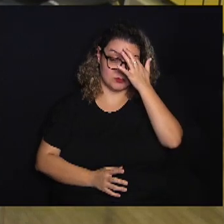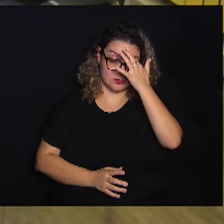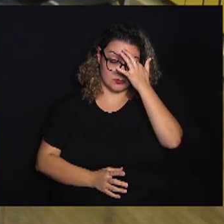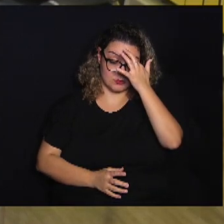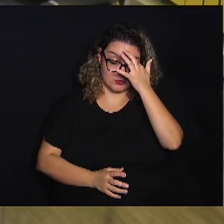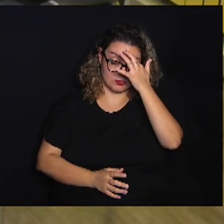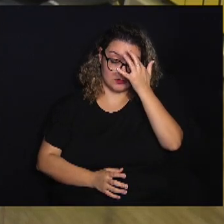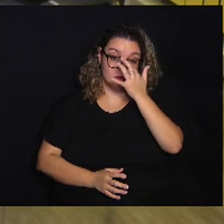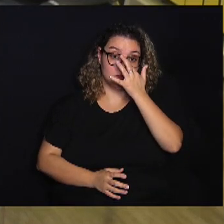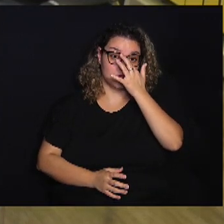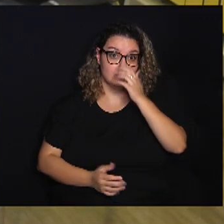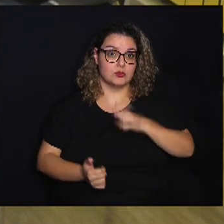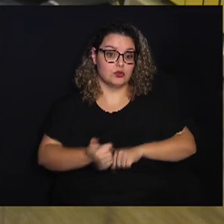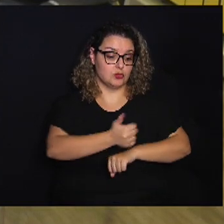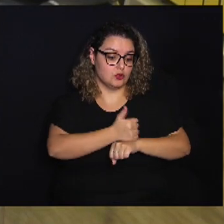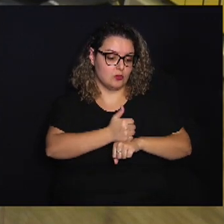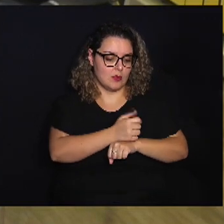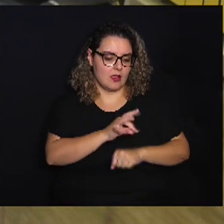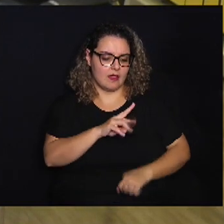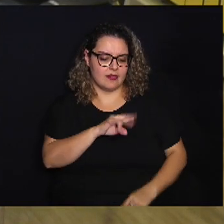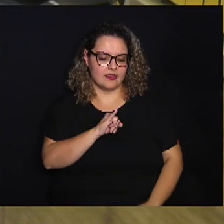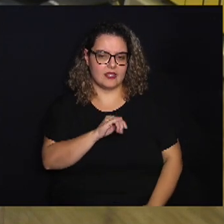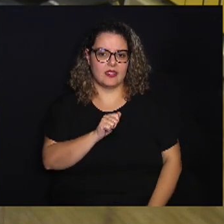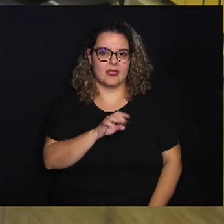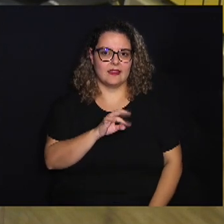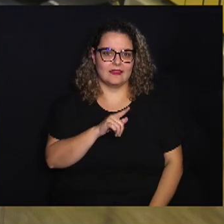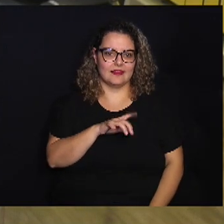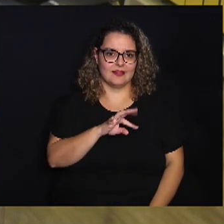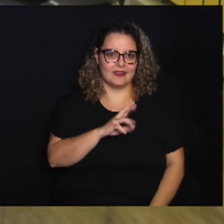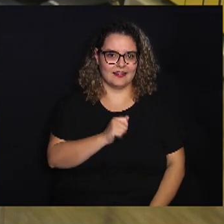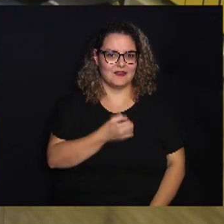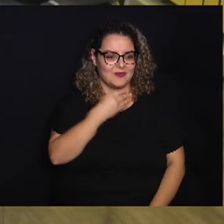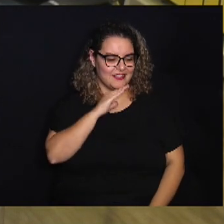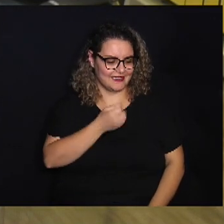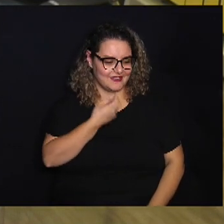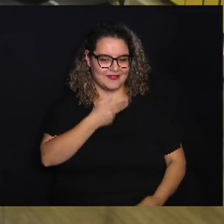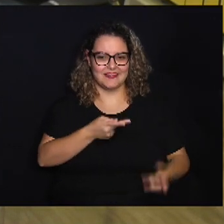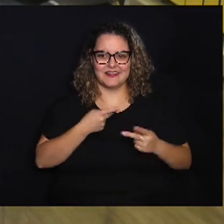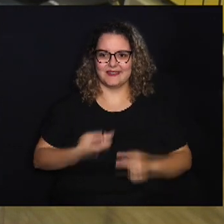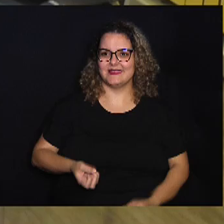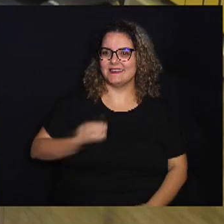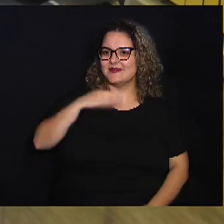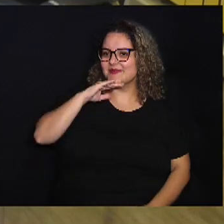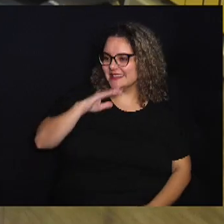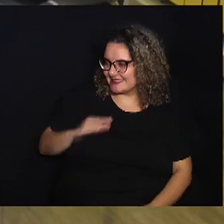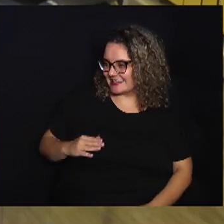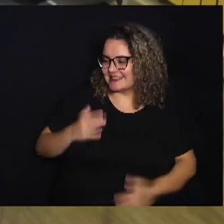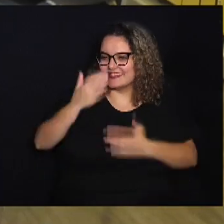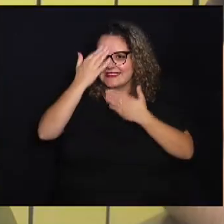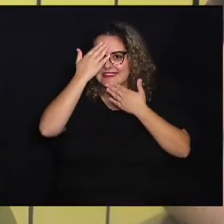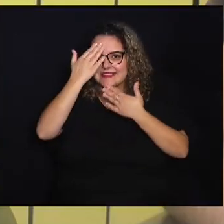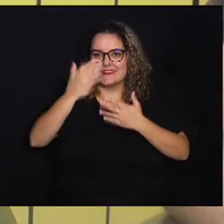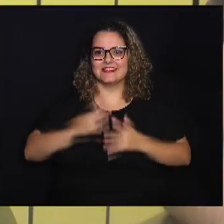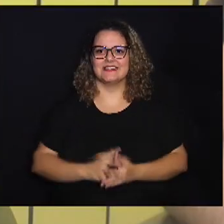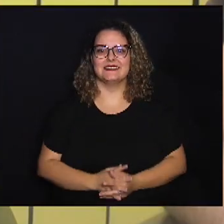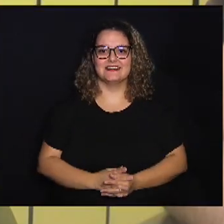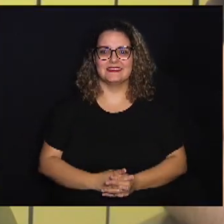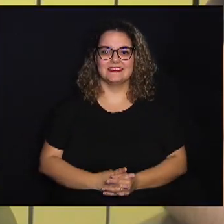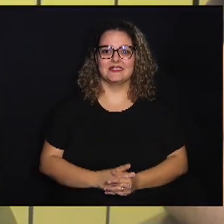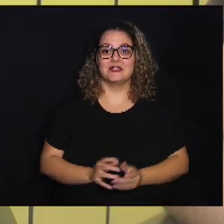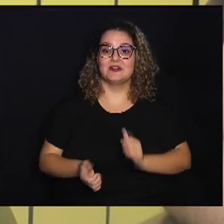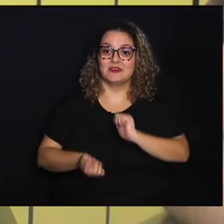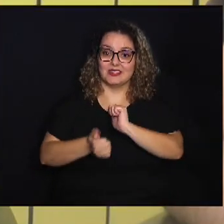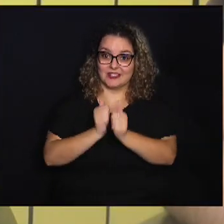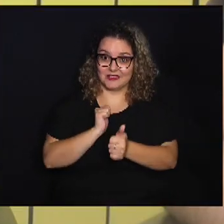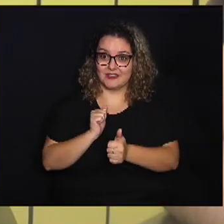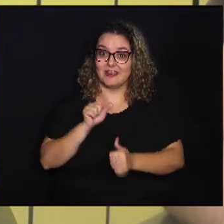de uma atleta, né, de uma triatleta? Como que era isso aí? Boa tarde, seja bem-vinda. Boa tarde, obrigada. O atleta,